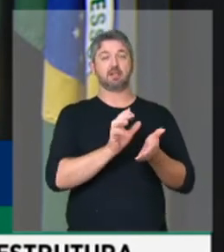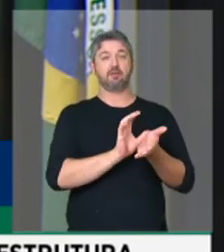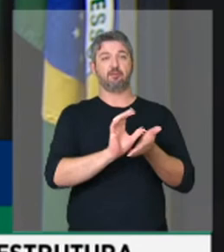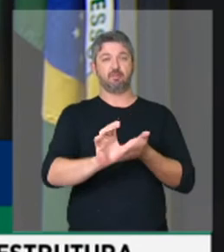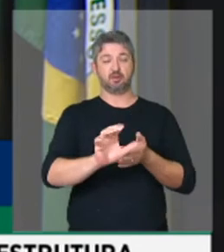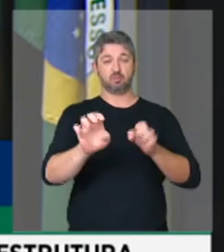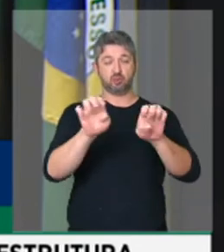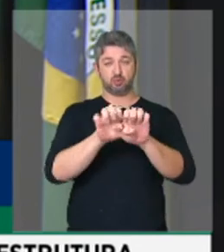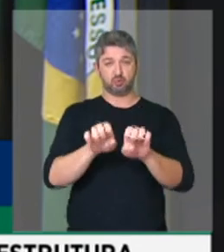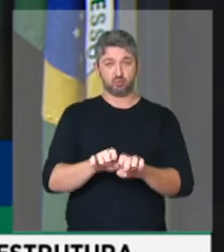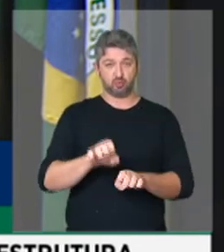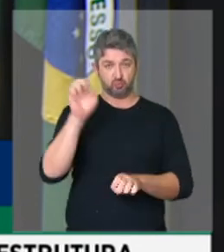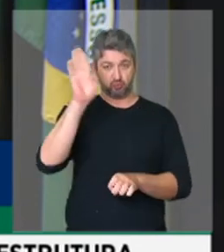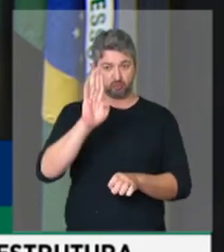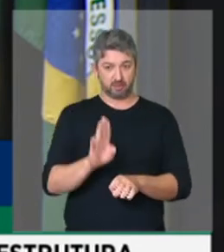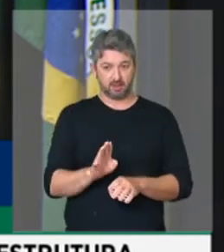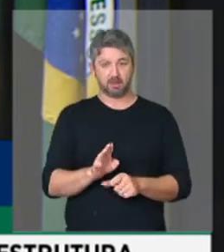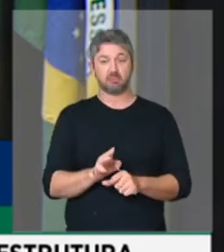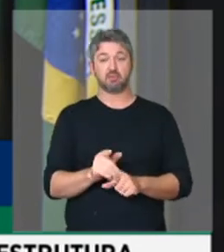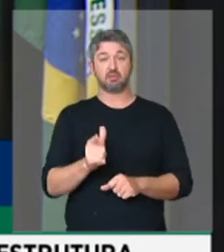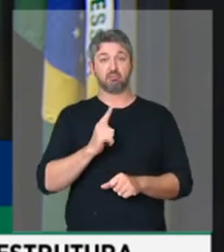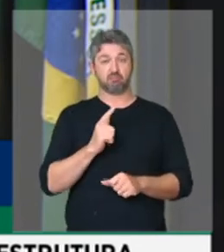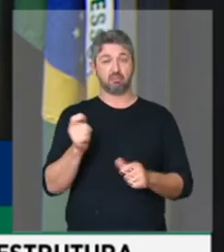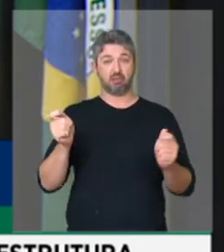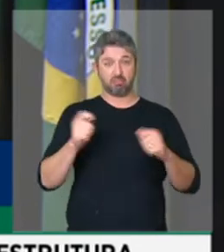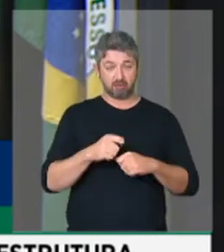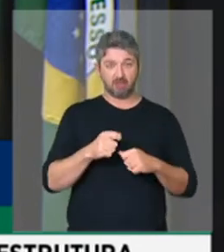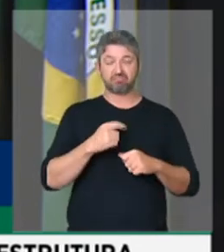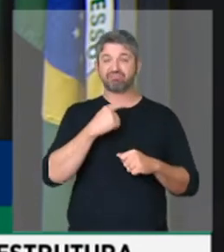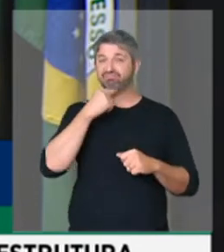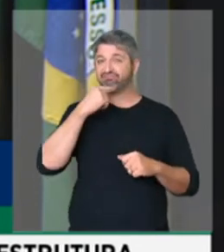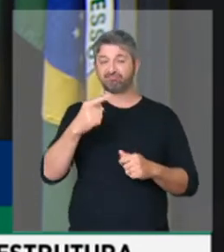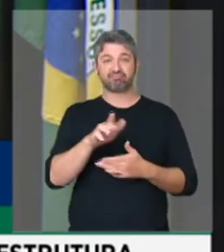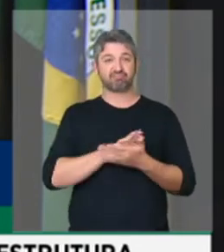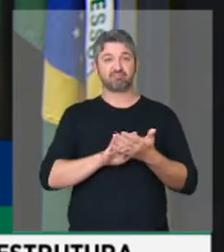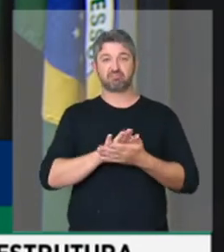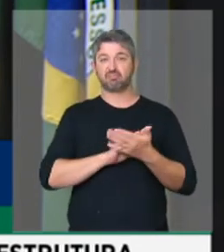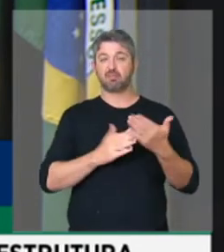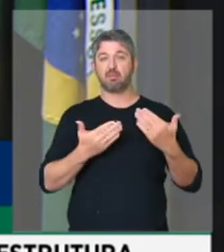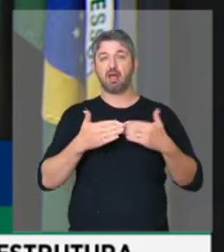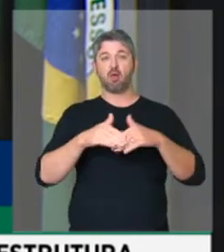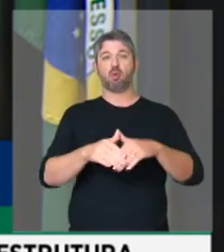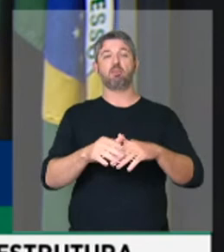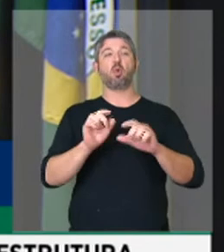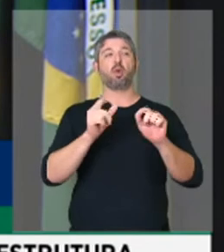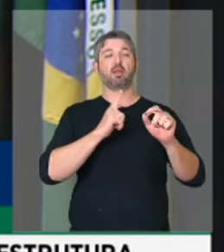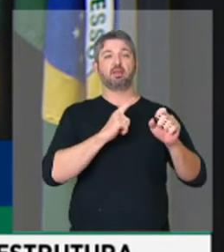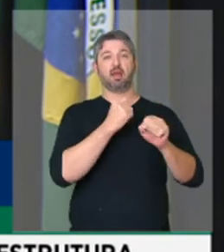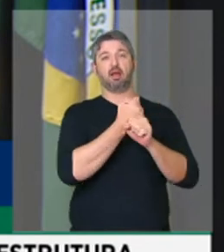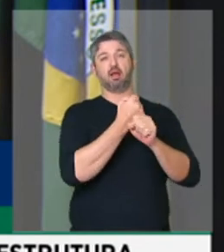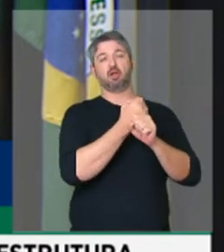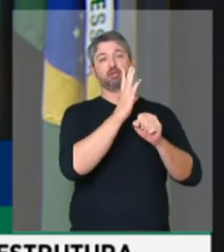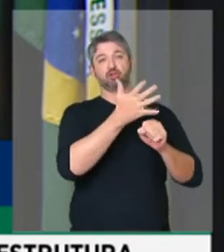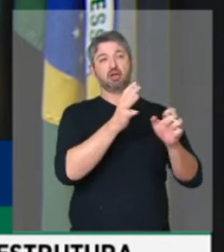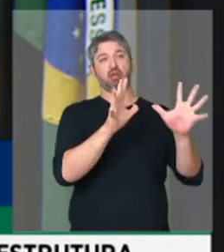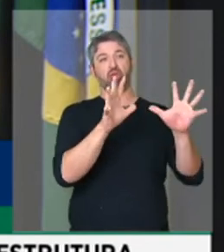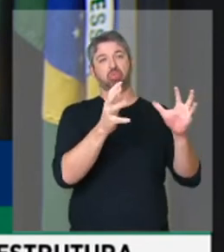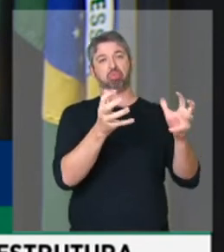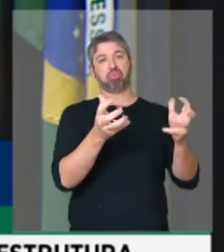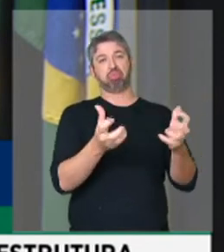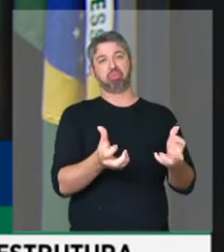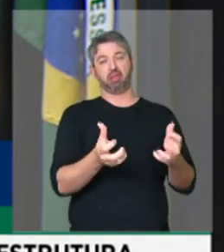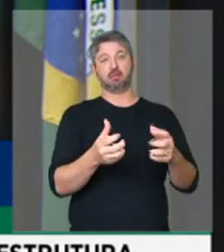em infraestrutura não está sendo suficiente sequer para repor a depreciação. Isso faz com que